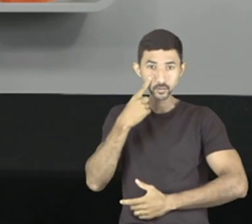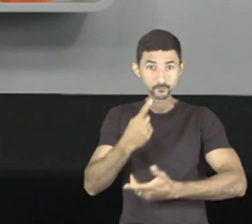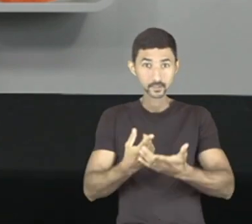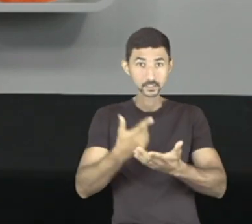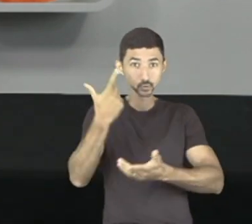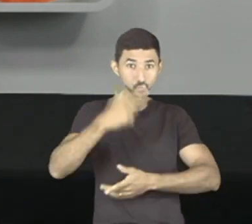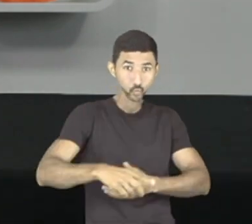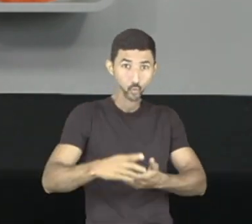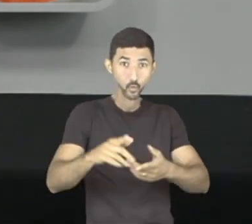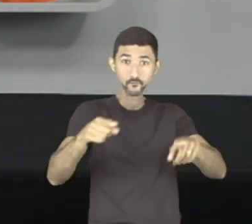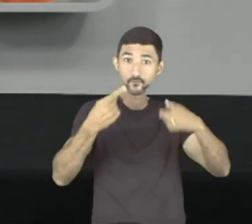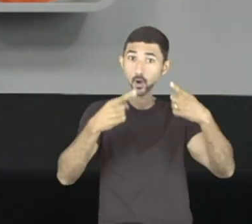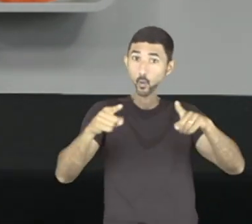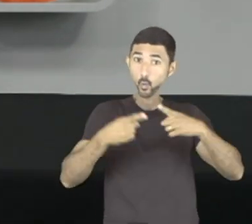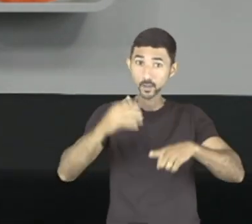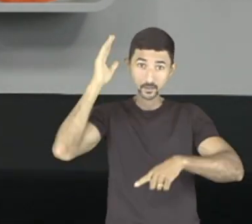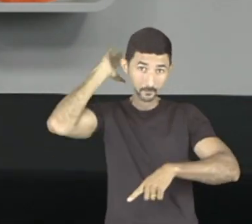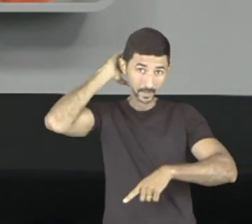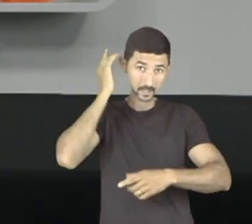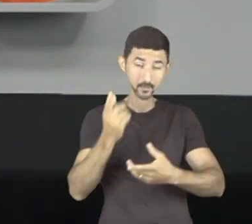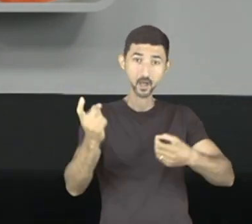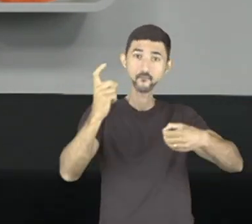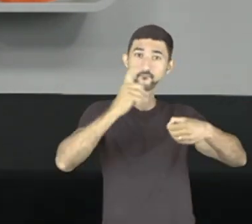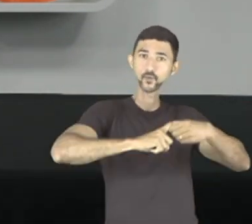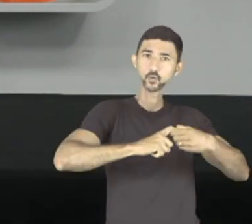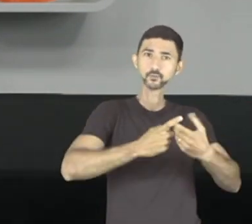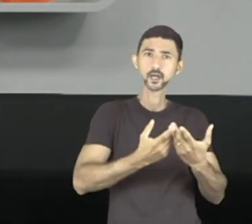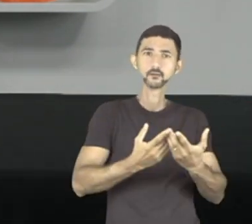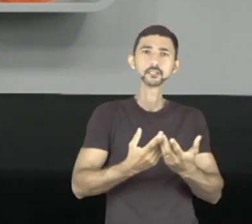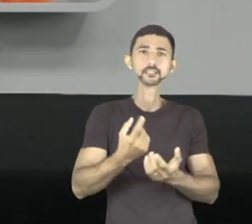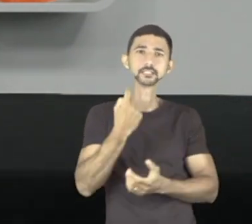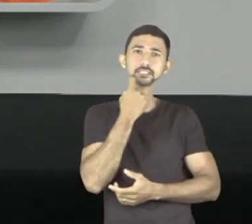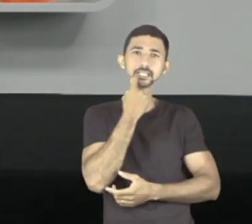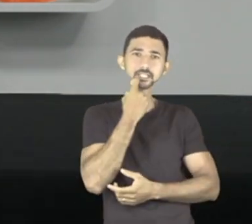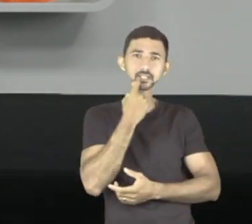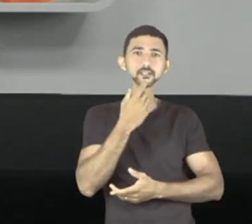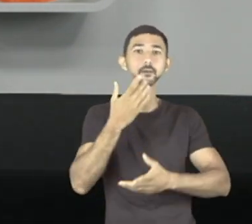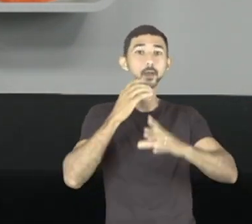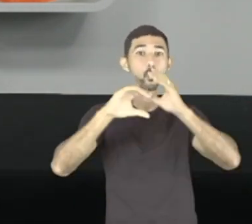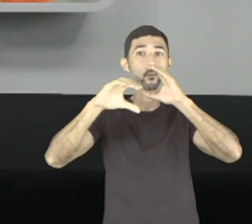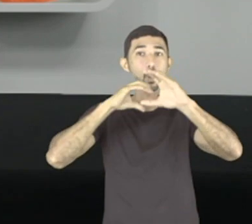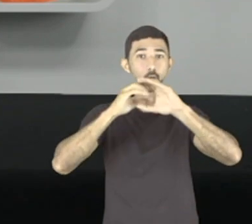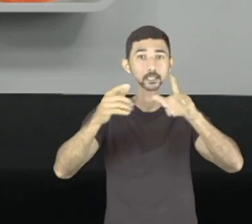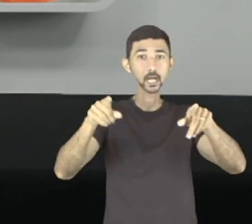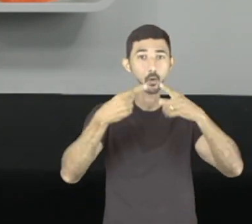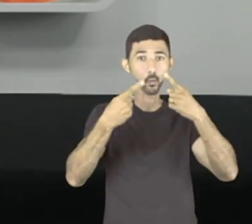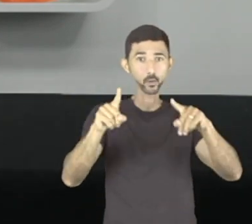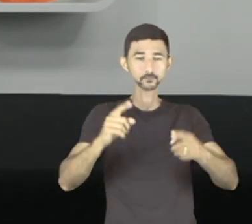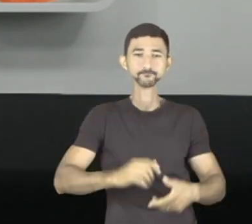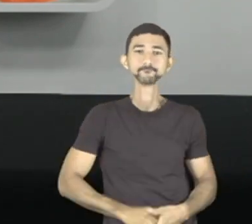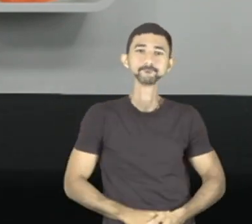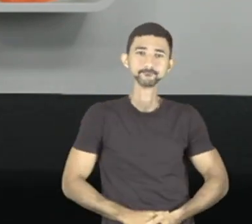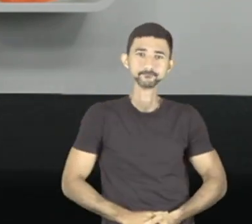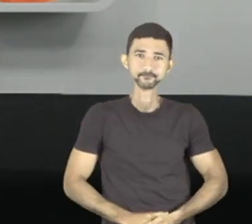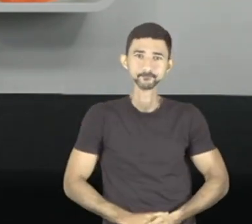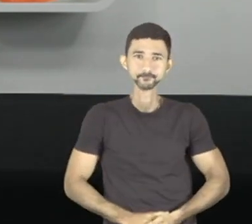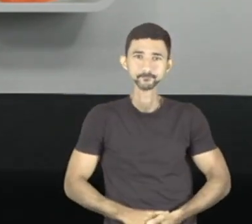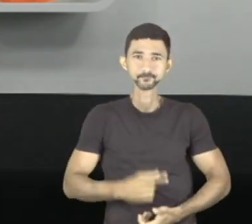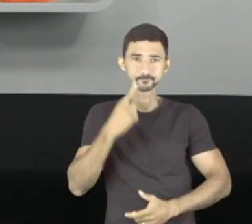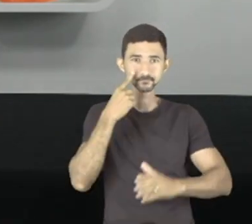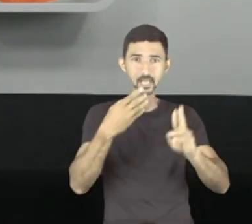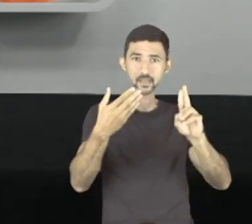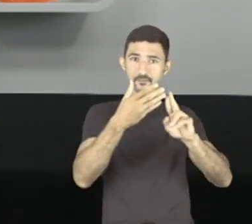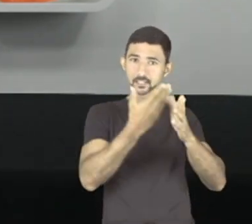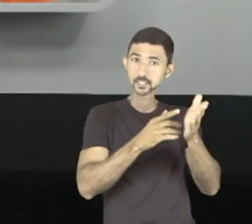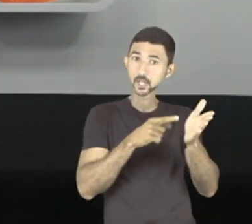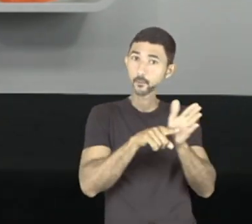do nosso estado, tá bom? Quando a gente voltar para a escola, dia de sexta-feira, a gente vai voltar a cantar o nosso hino. Vou mostrar para vocês agora as referências,